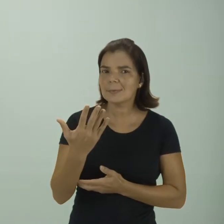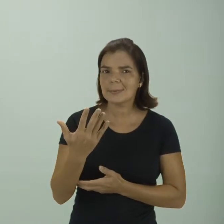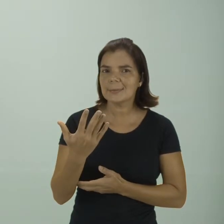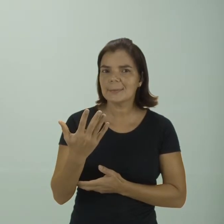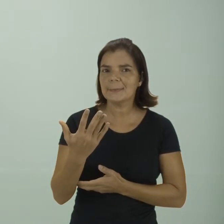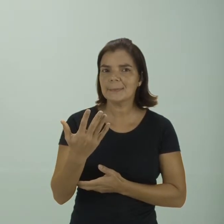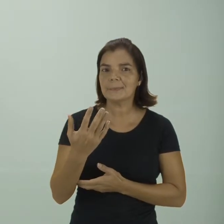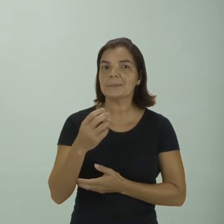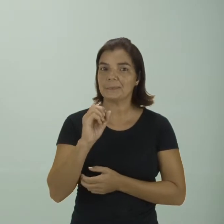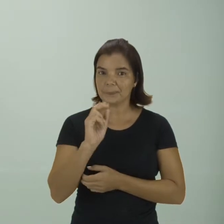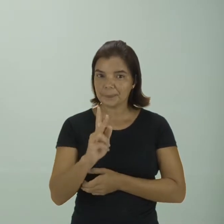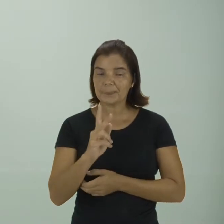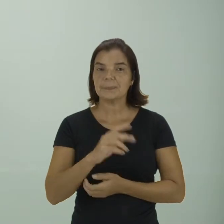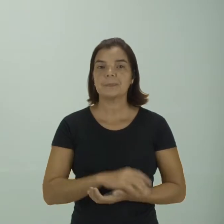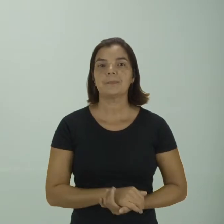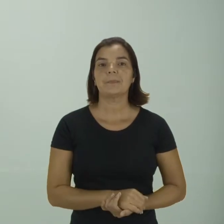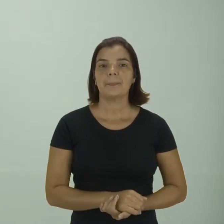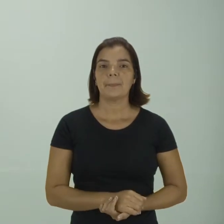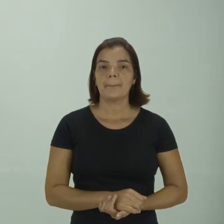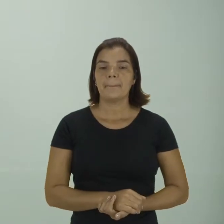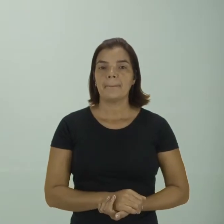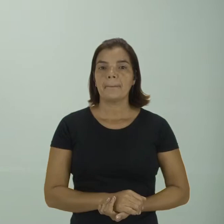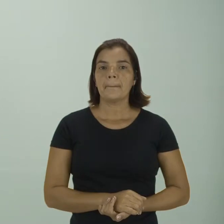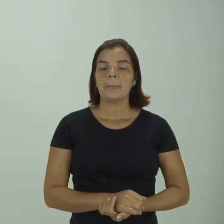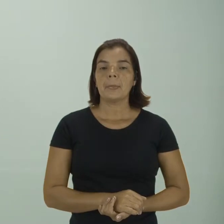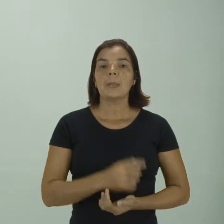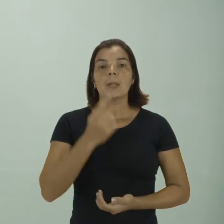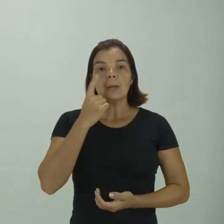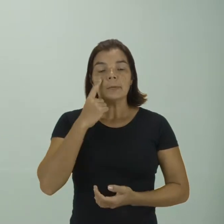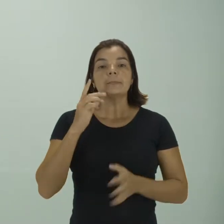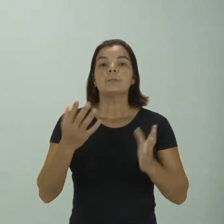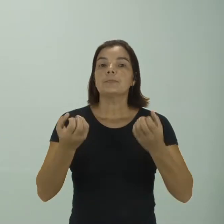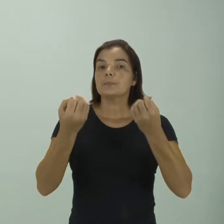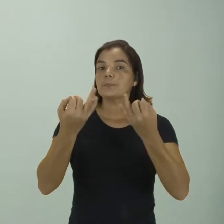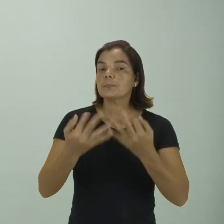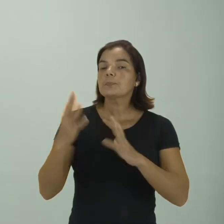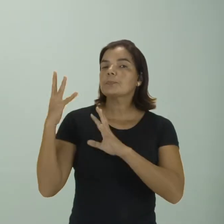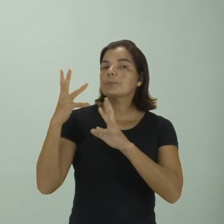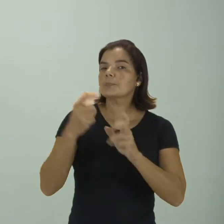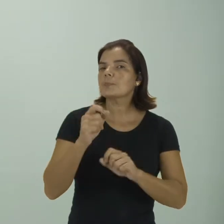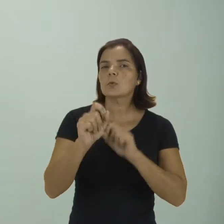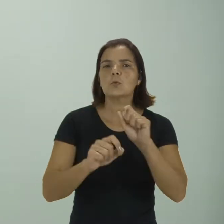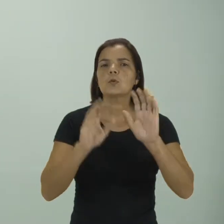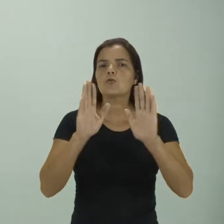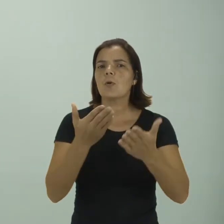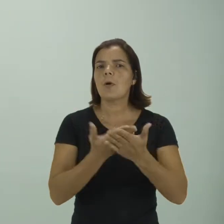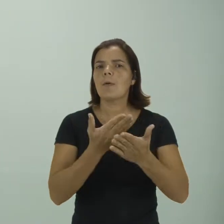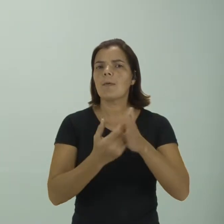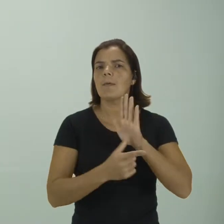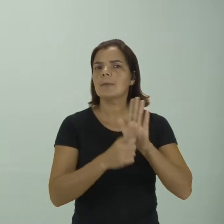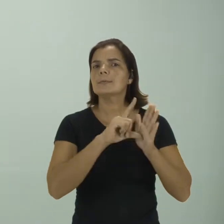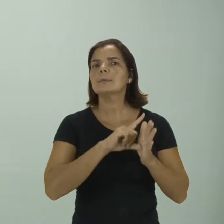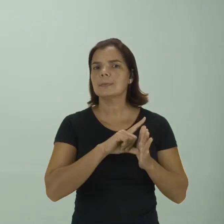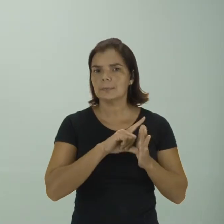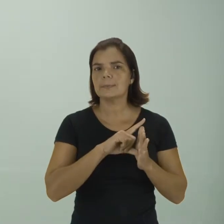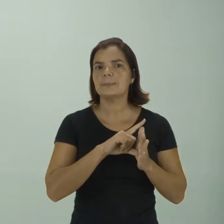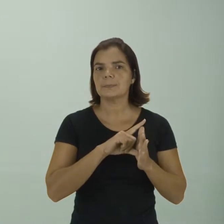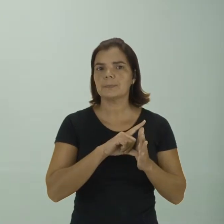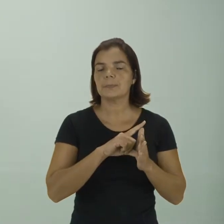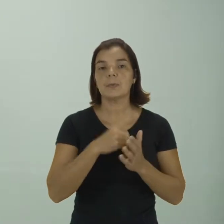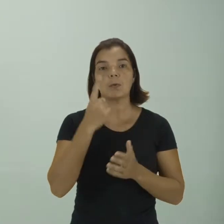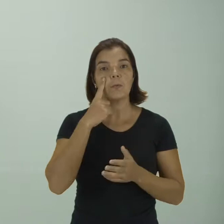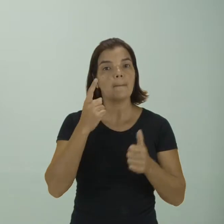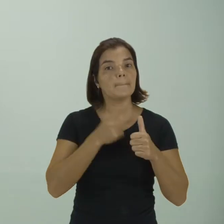situação, ok? Então vamos recapitular um pouco o que já foi visto nas aulas anteriores.